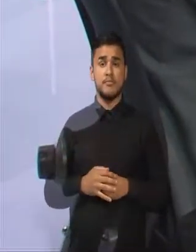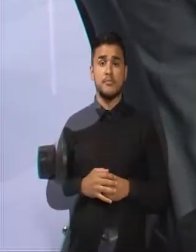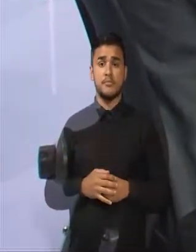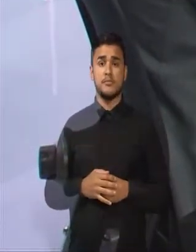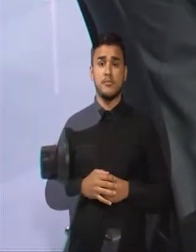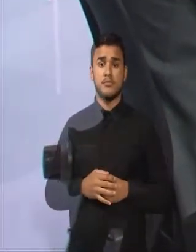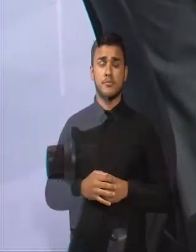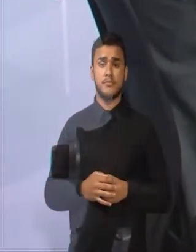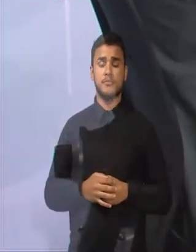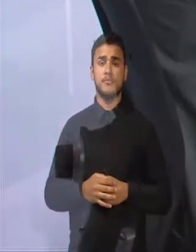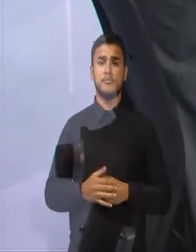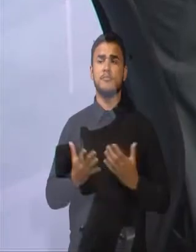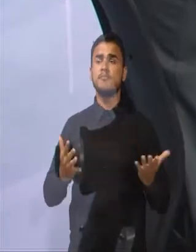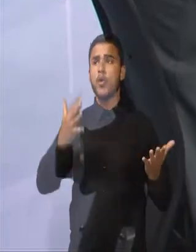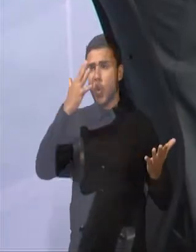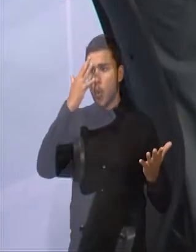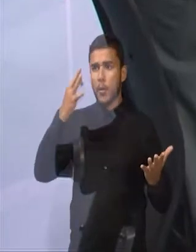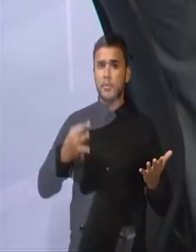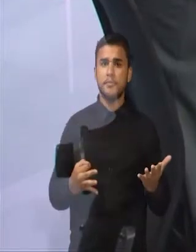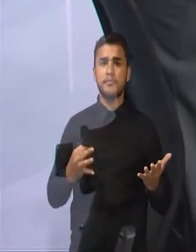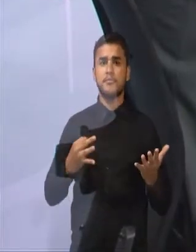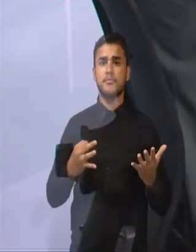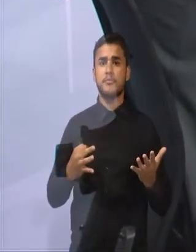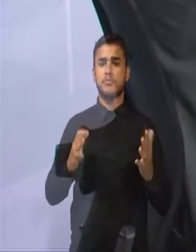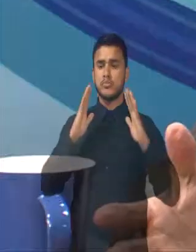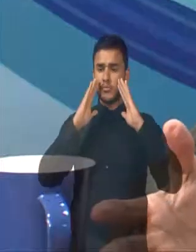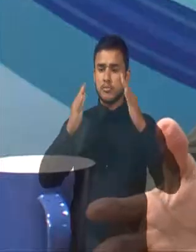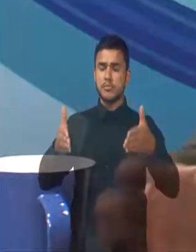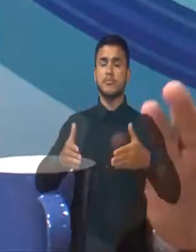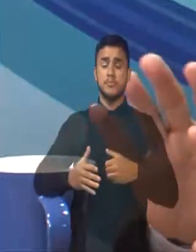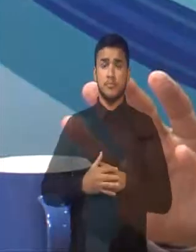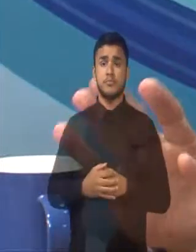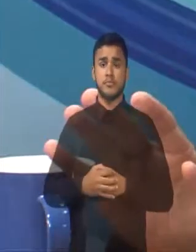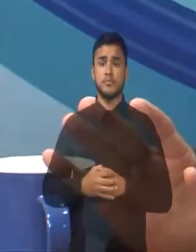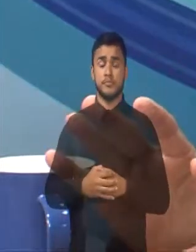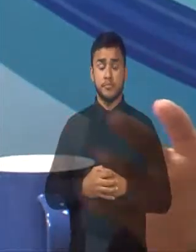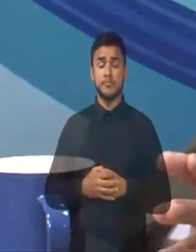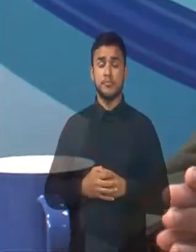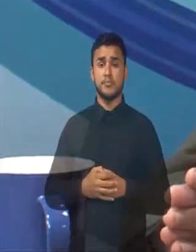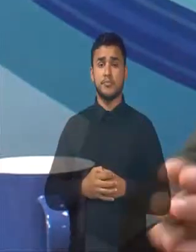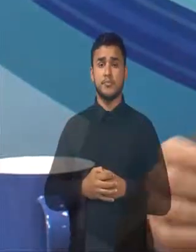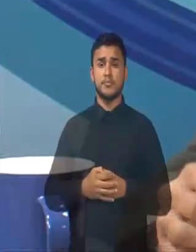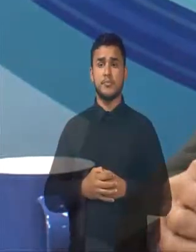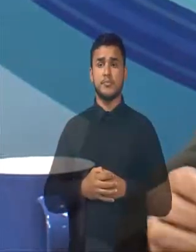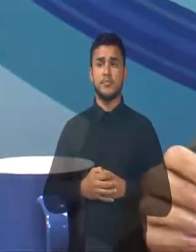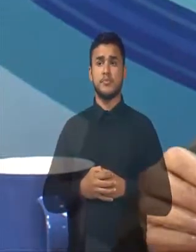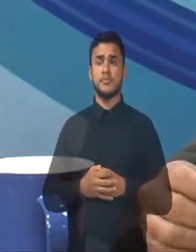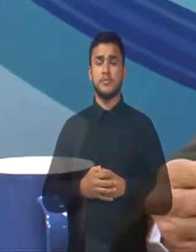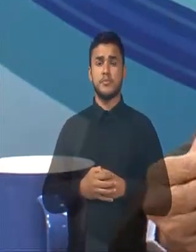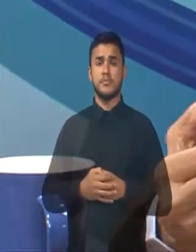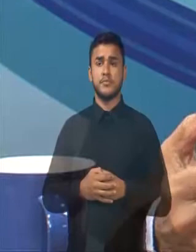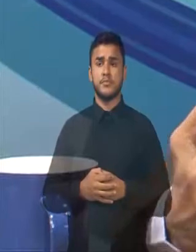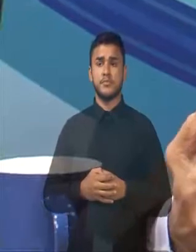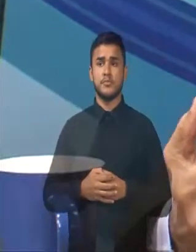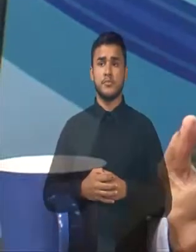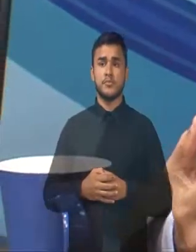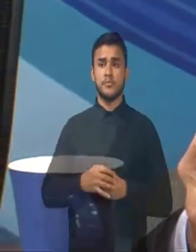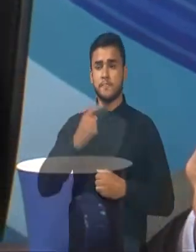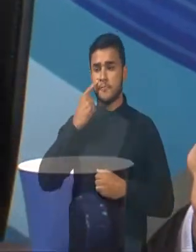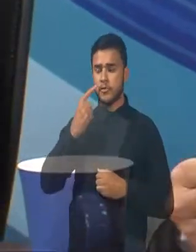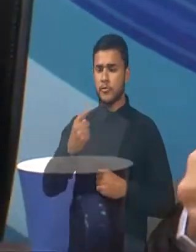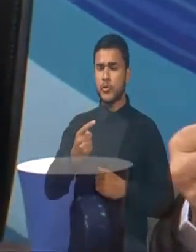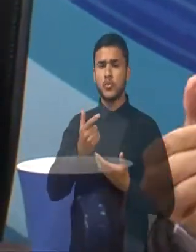tem um lado da compreensão dos aspectos técnicos, que já exclui muito. E tem um outro lado do aspecto